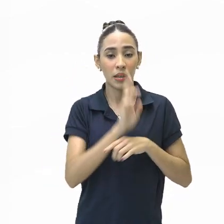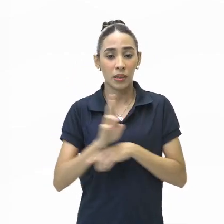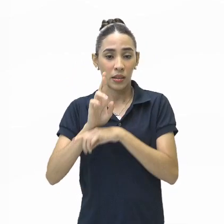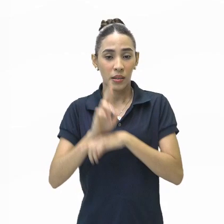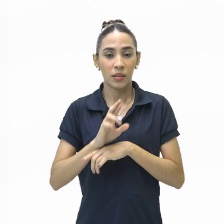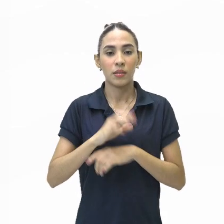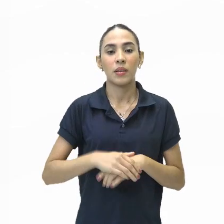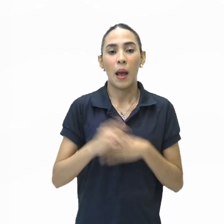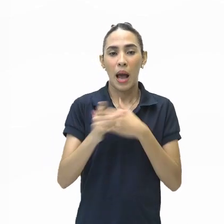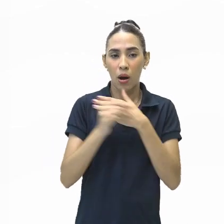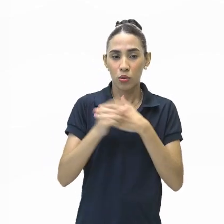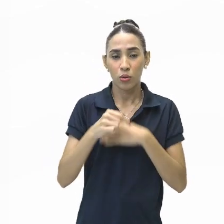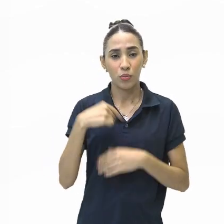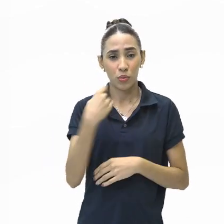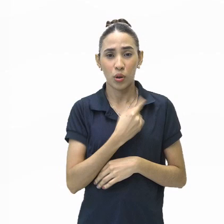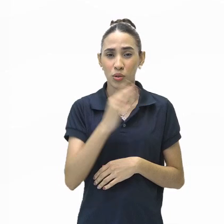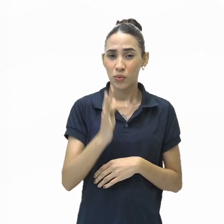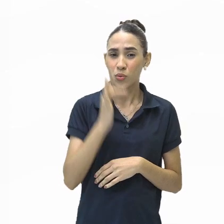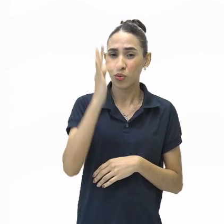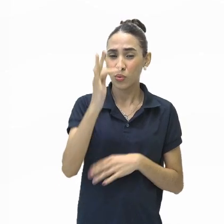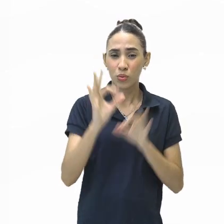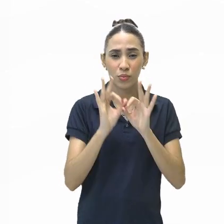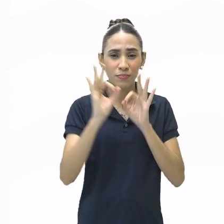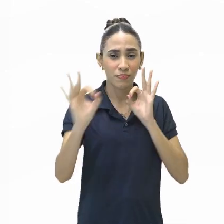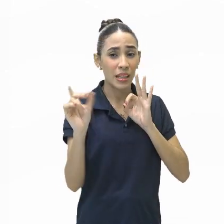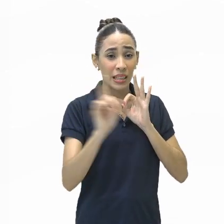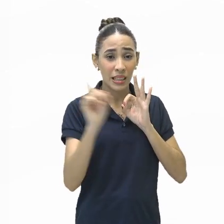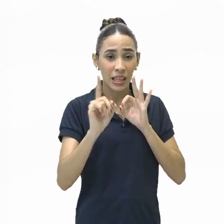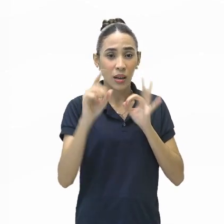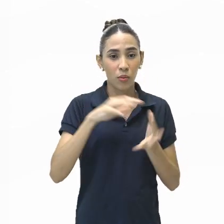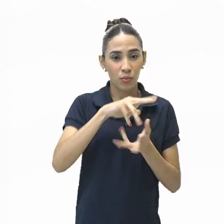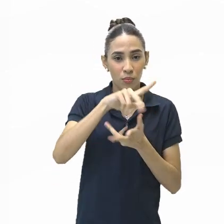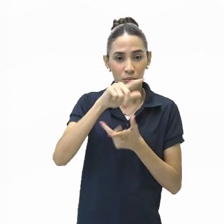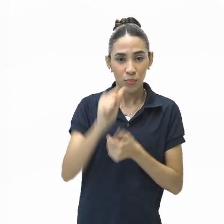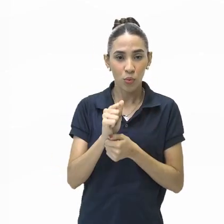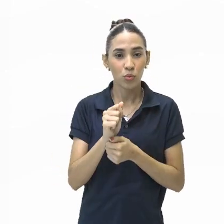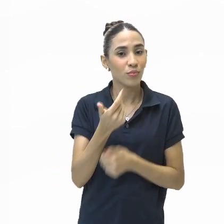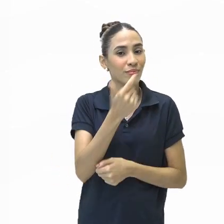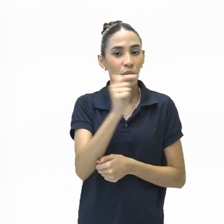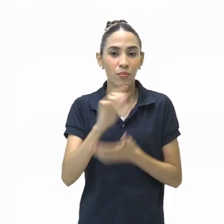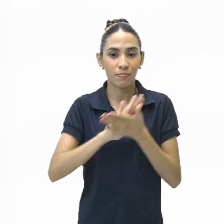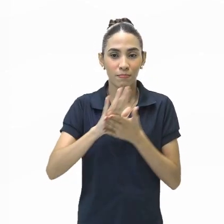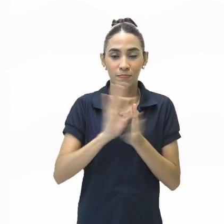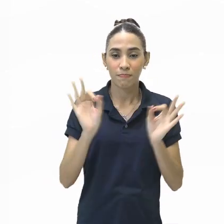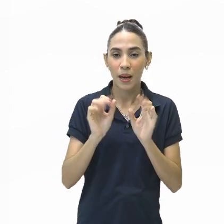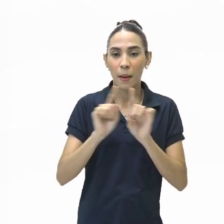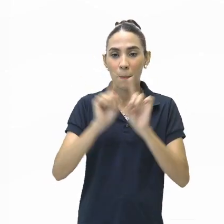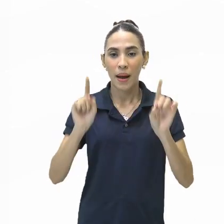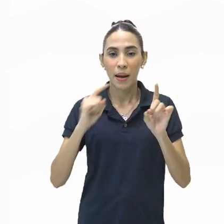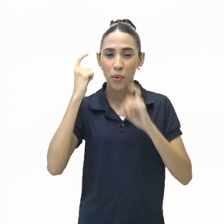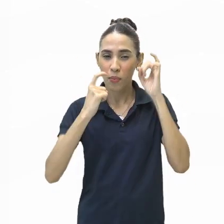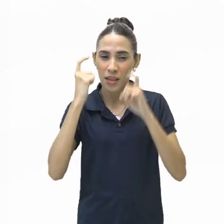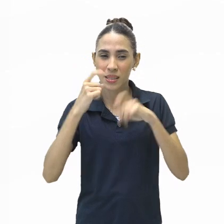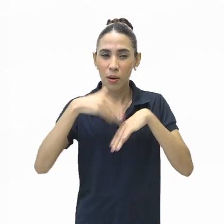Nolan. Estamos num futuro não muito distante, em que os exércitos não existem mais e a grande preocupação